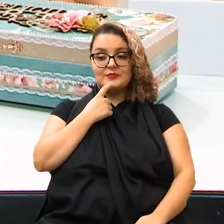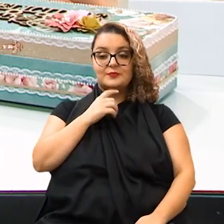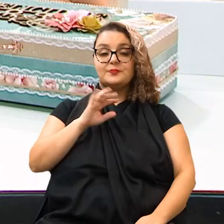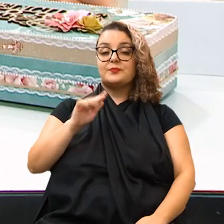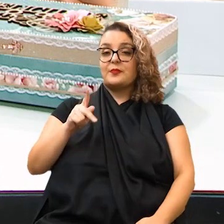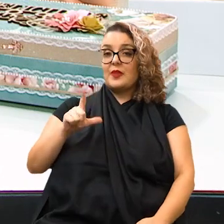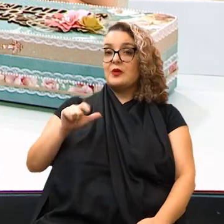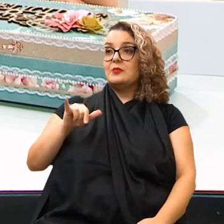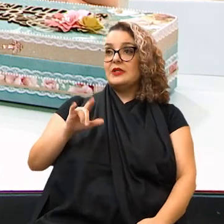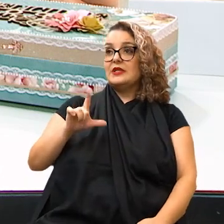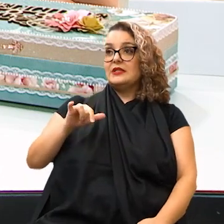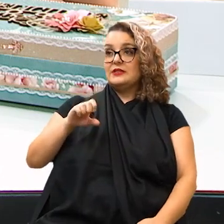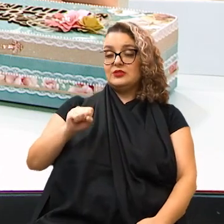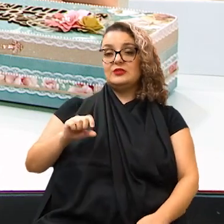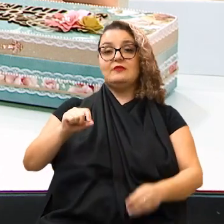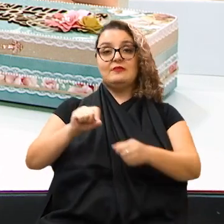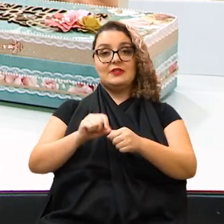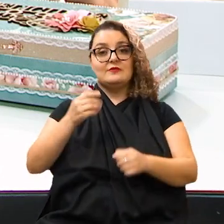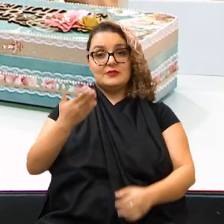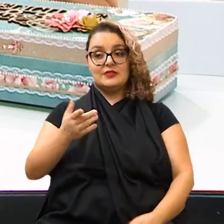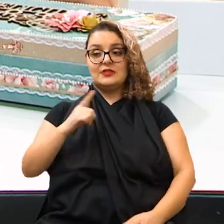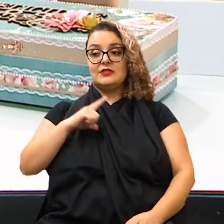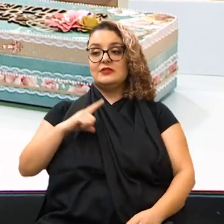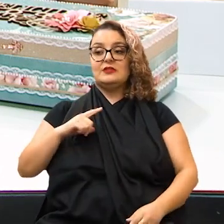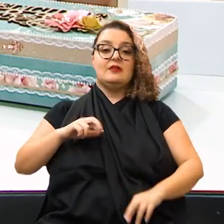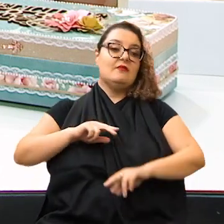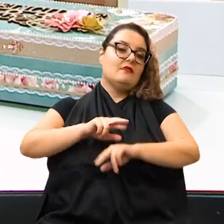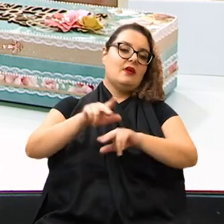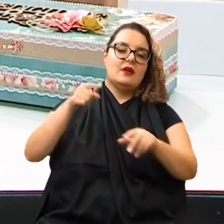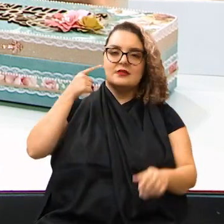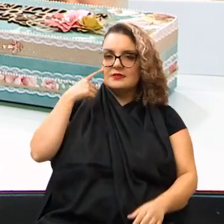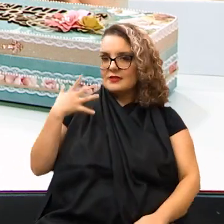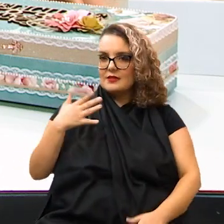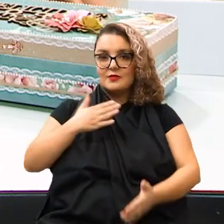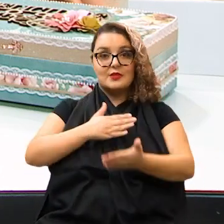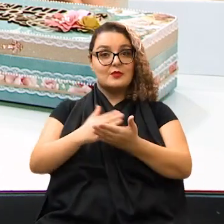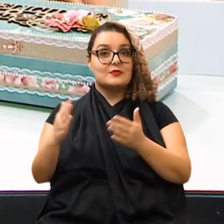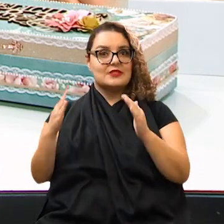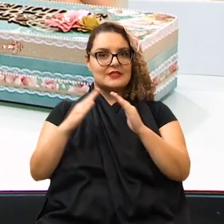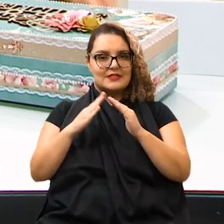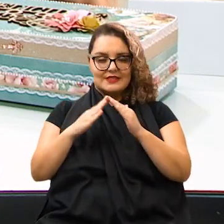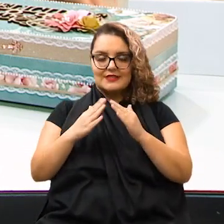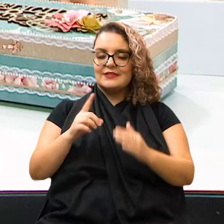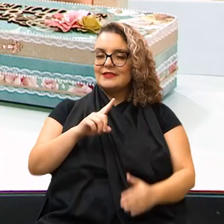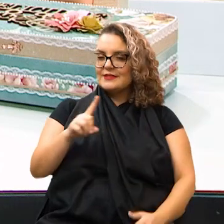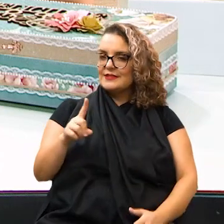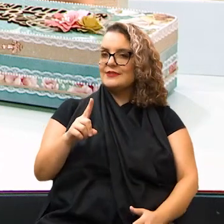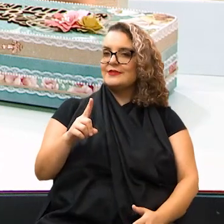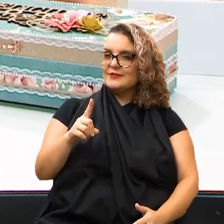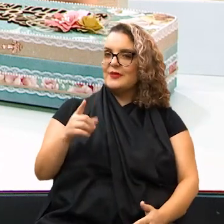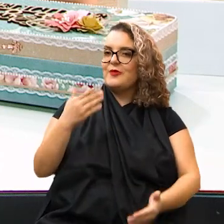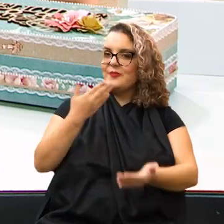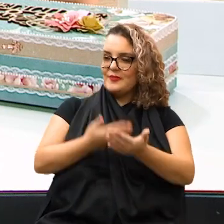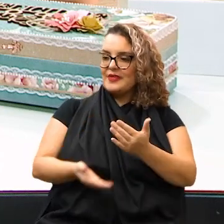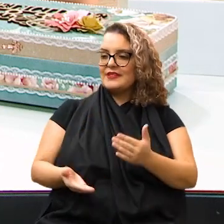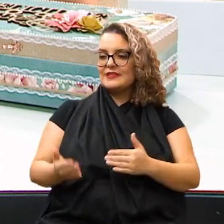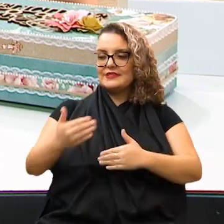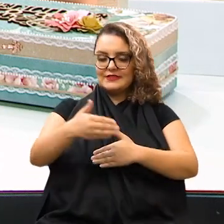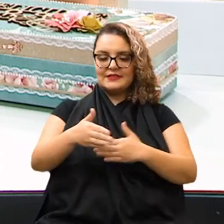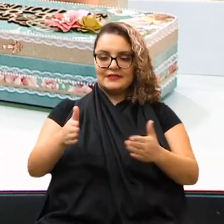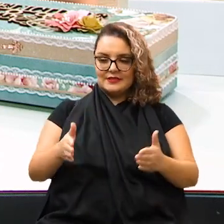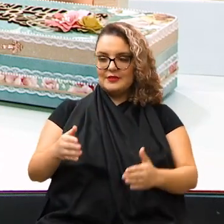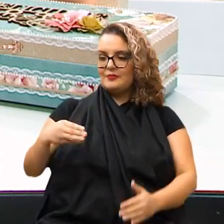lá na playlist, digita Faça Você Mesmo, que tem um mundo de ideias para você começar em casa. Não deixe de fazer essa